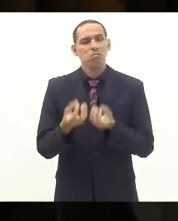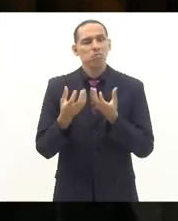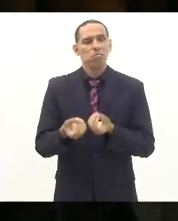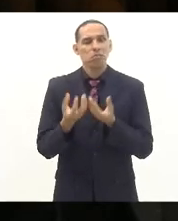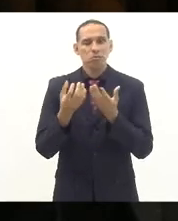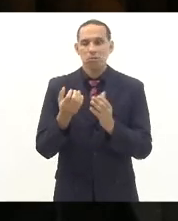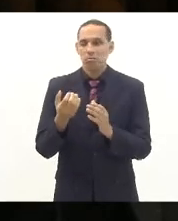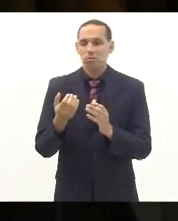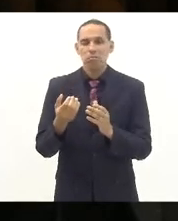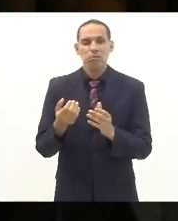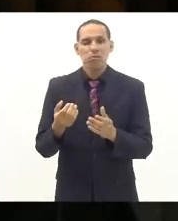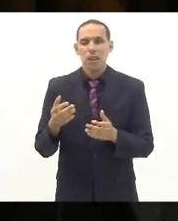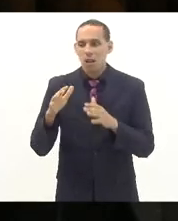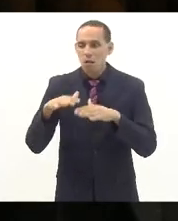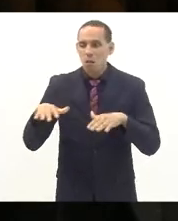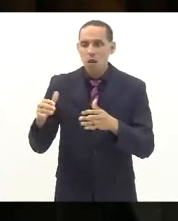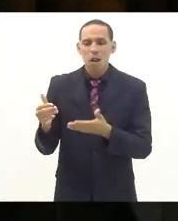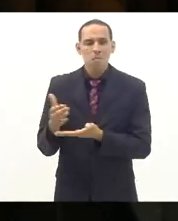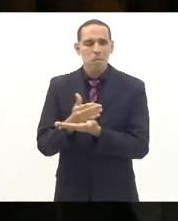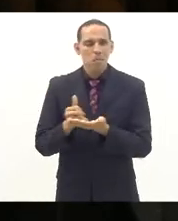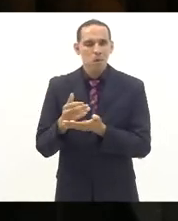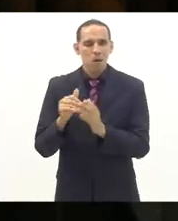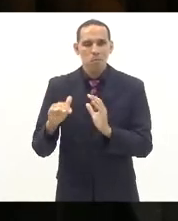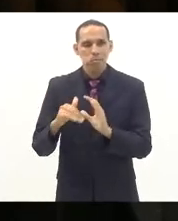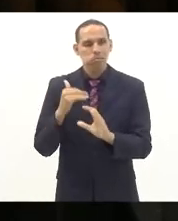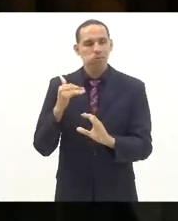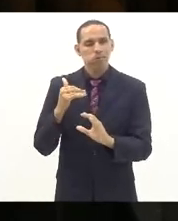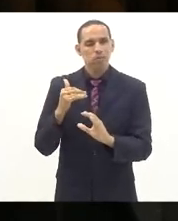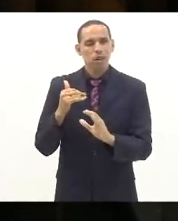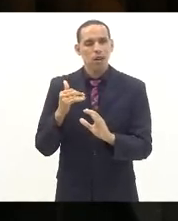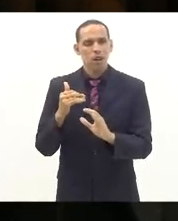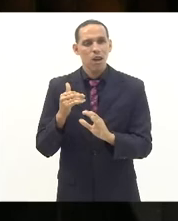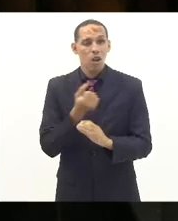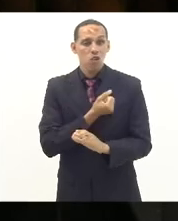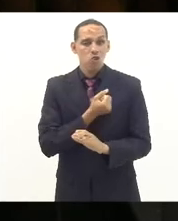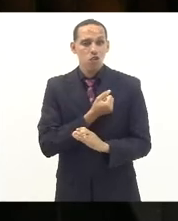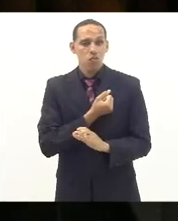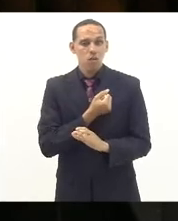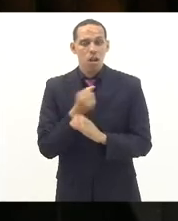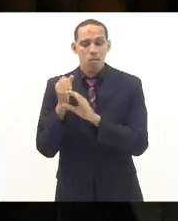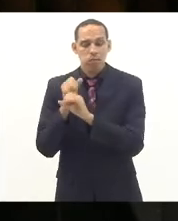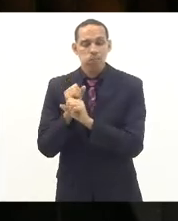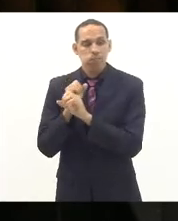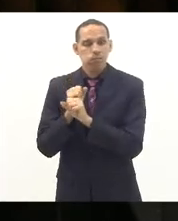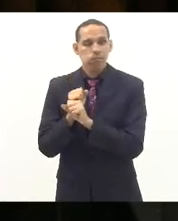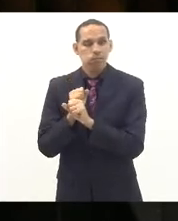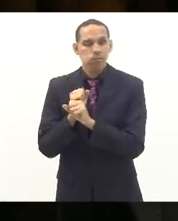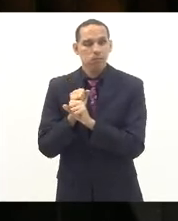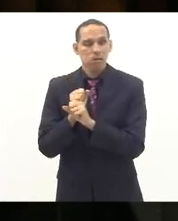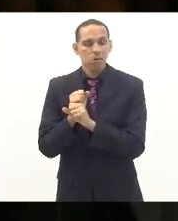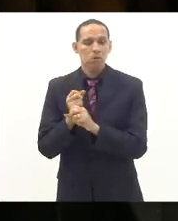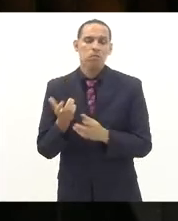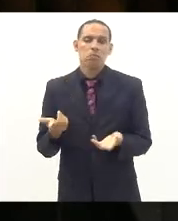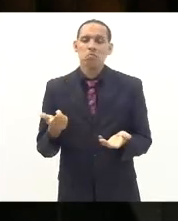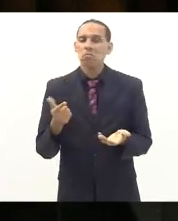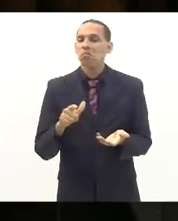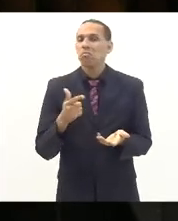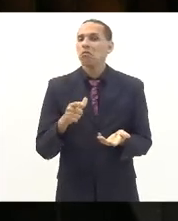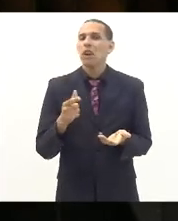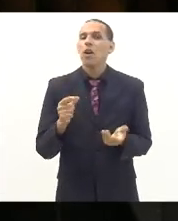pelos contribuintes e esses números não tinham nenhuma